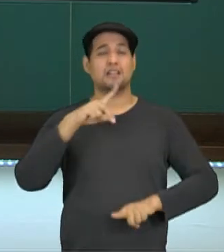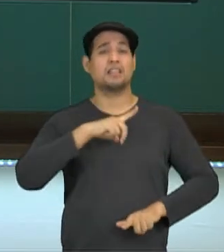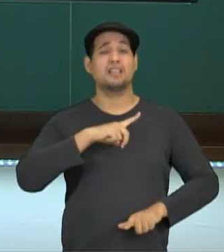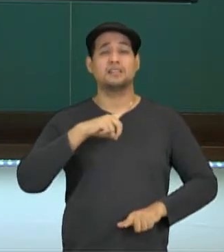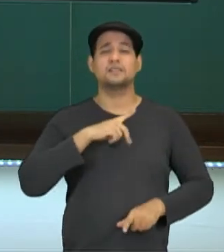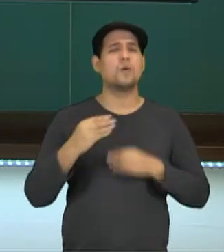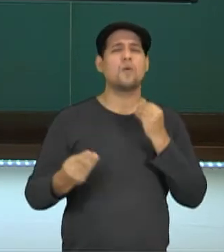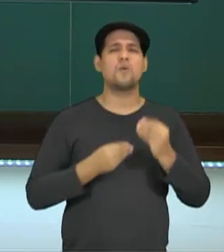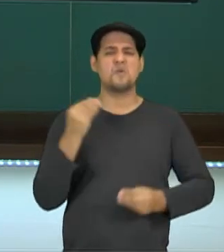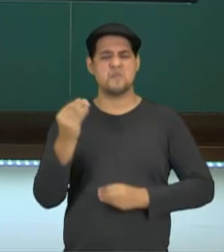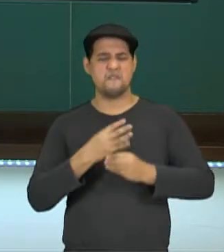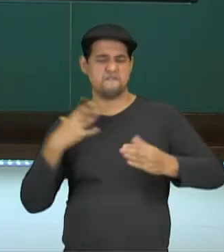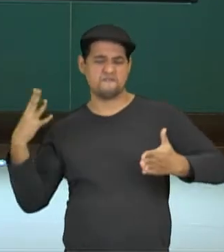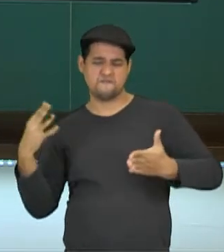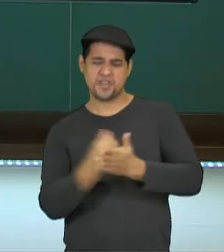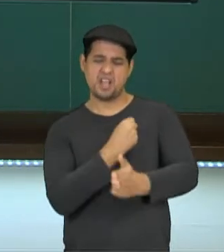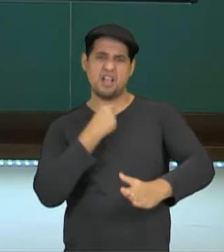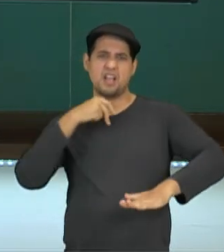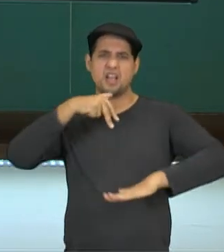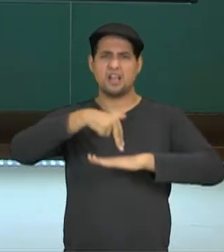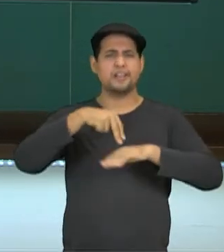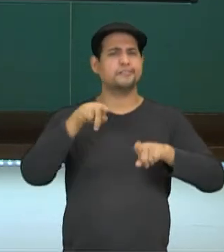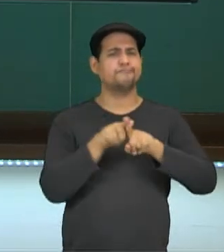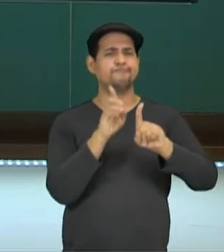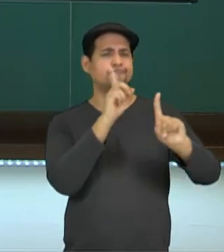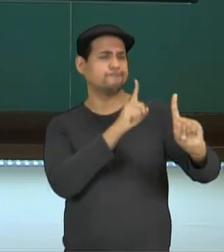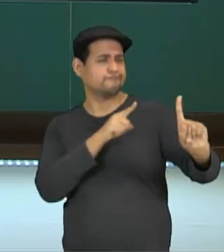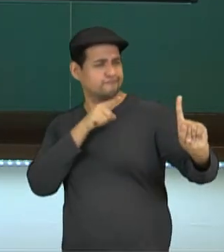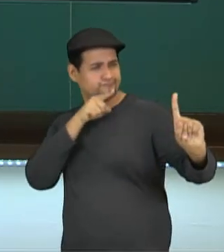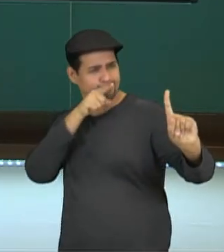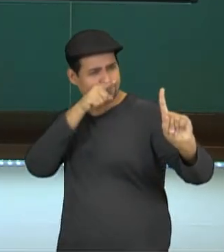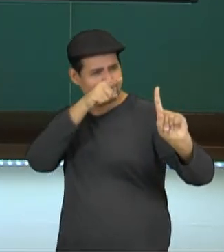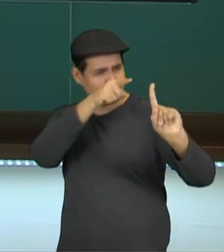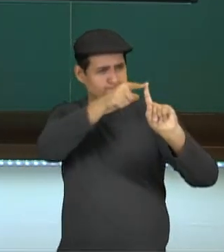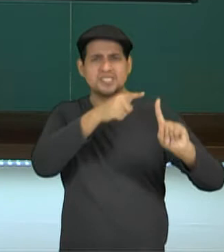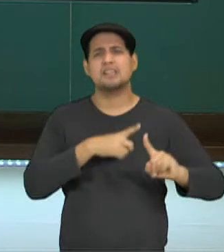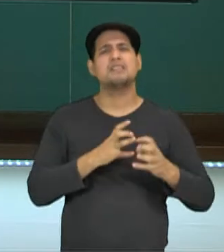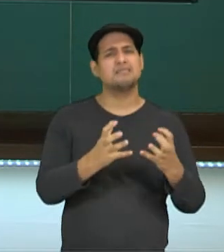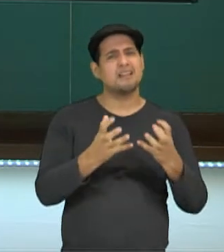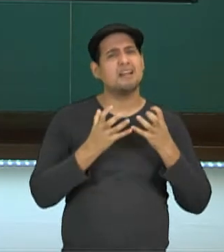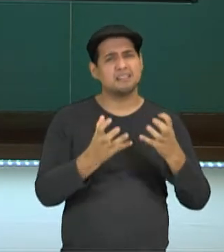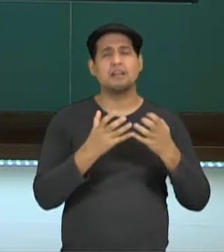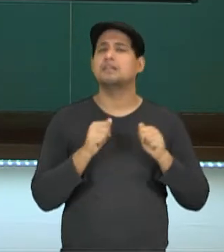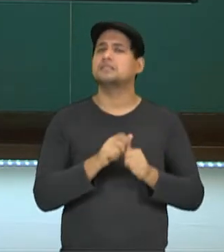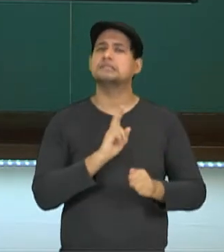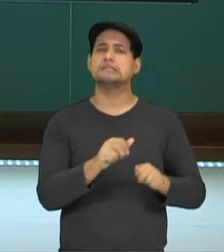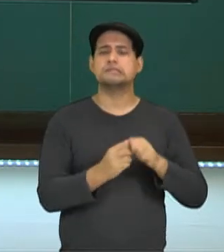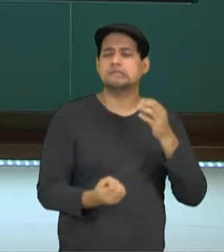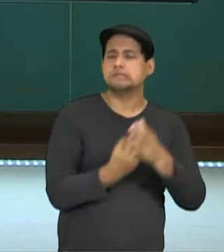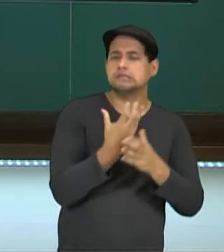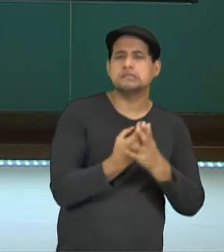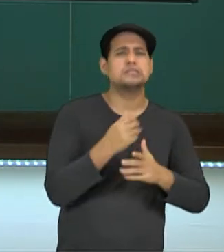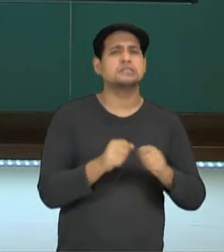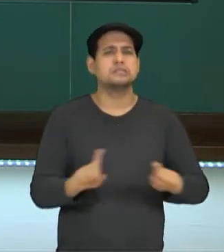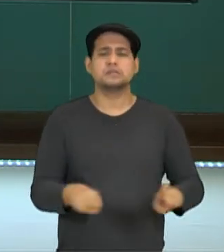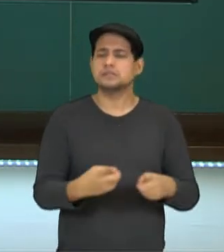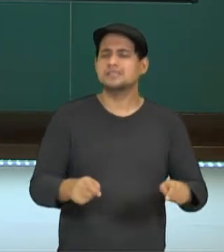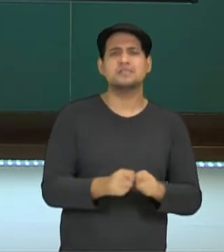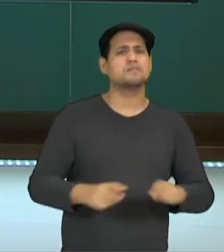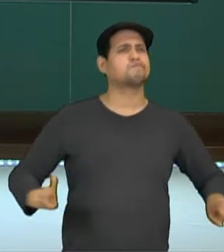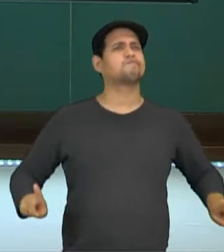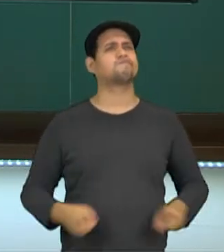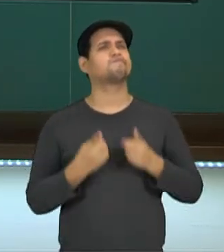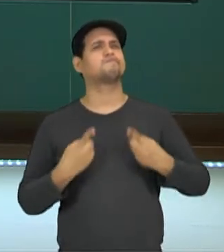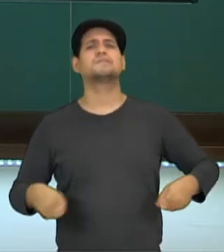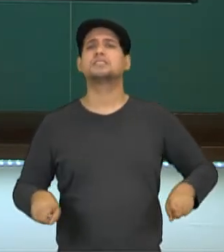de superar e atingir o seu objetivo. Ele queria continuar compondo, ele queria continuar produzindo, ele queria continuar regendo,